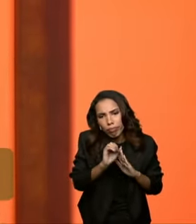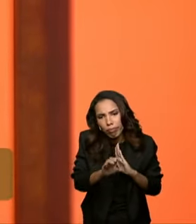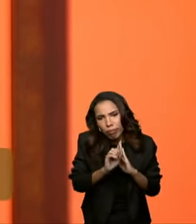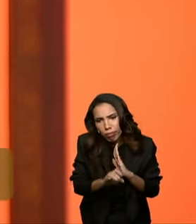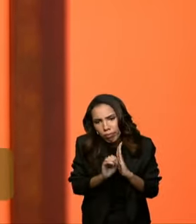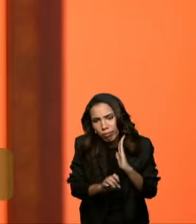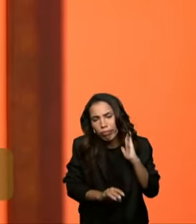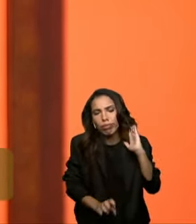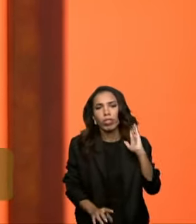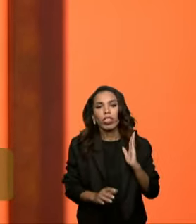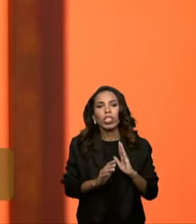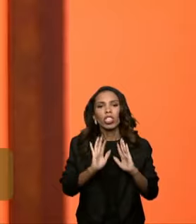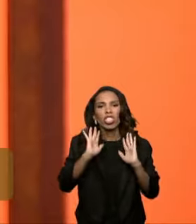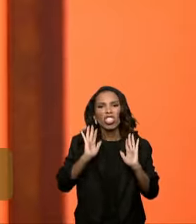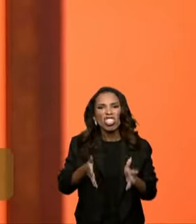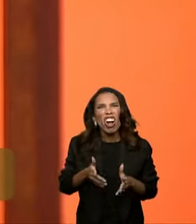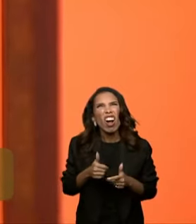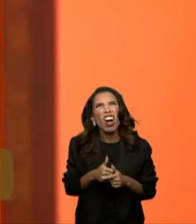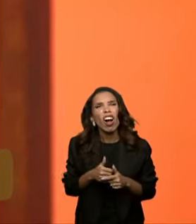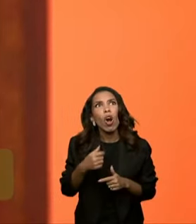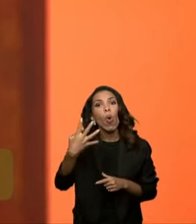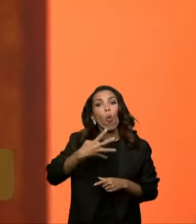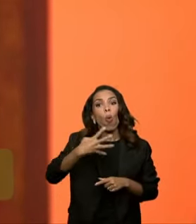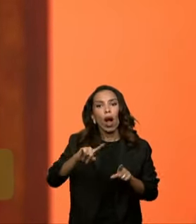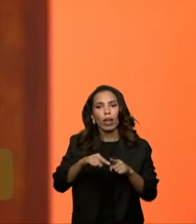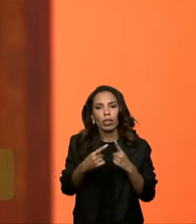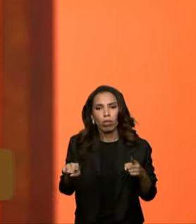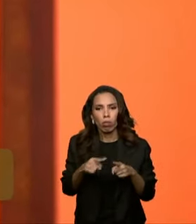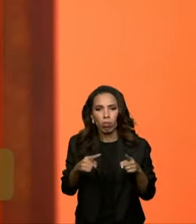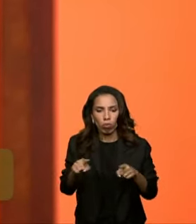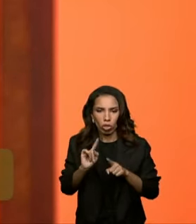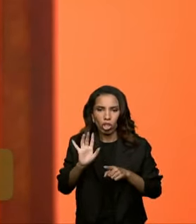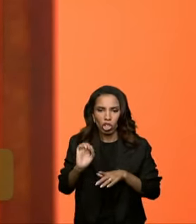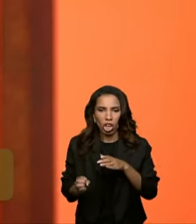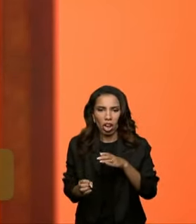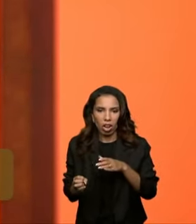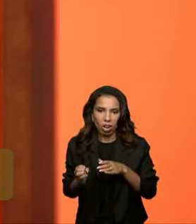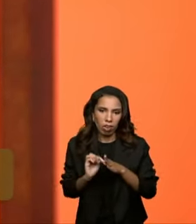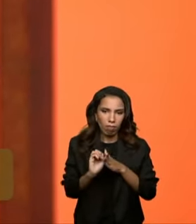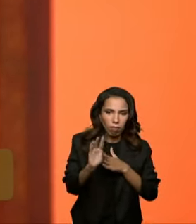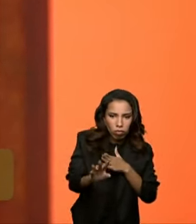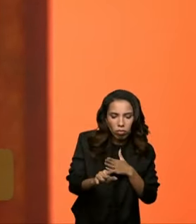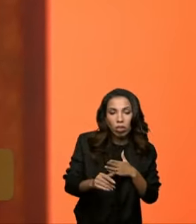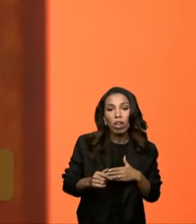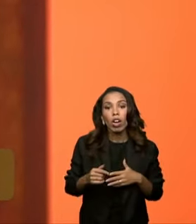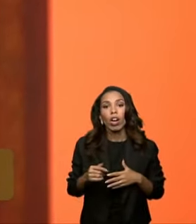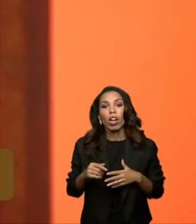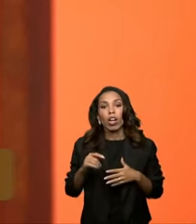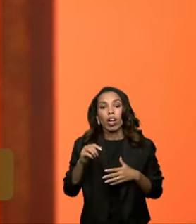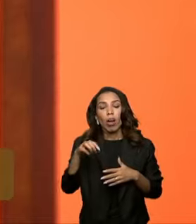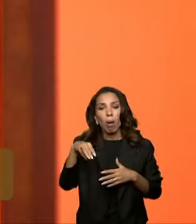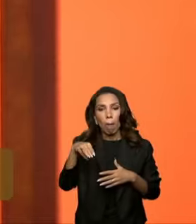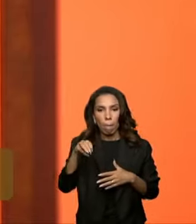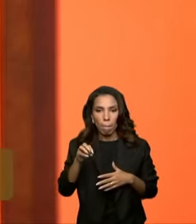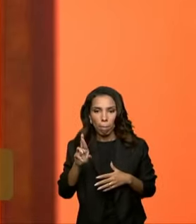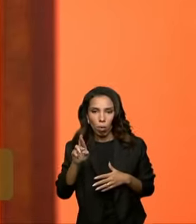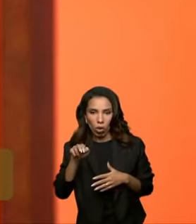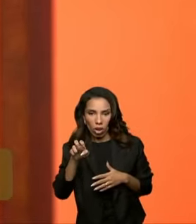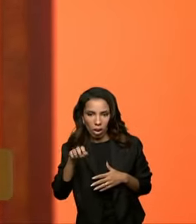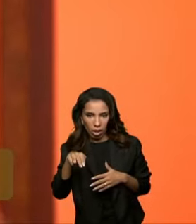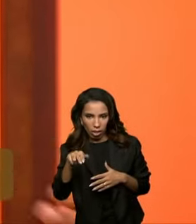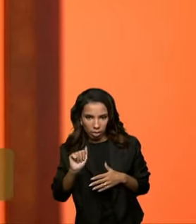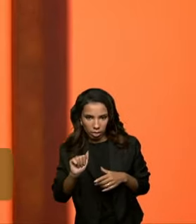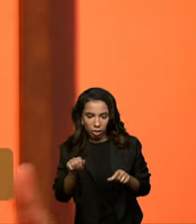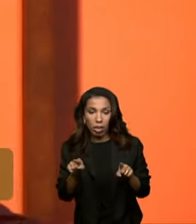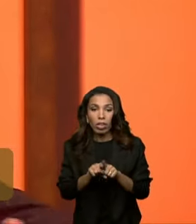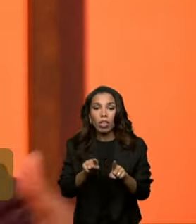Pelo Certo, já é a quarta música que a gente lançou. Aí depois já lançamos o Morena também, e